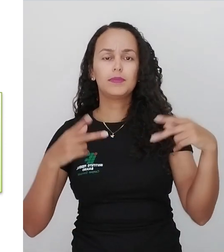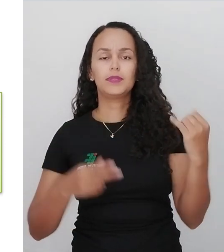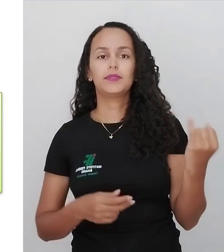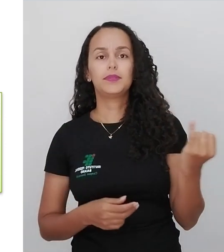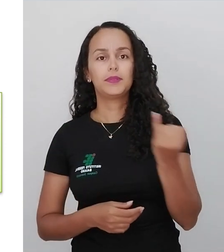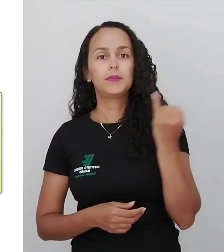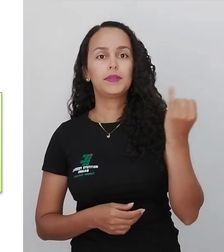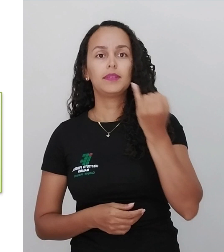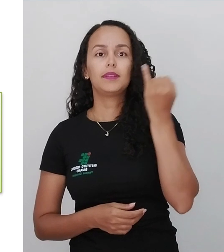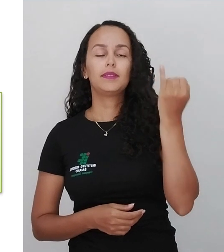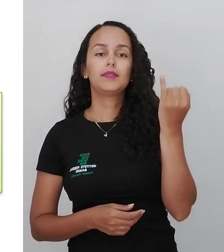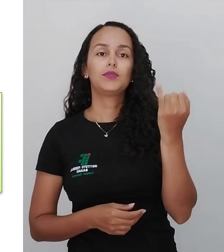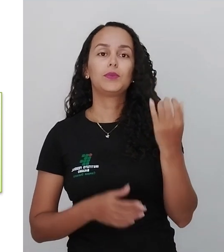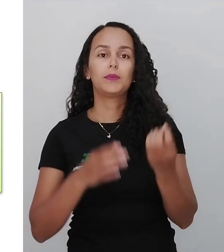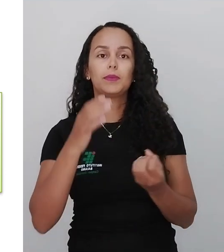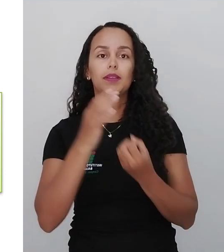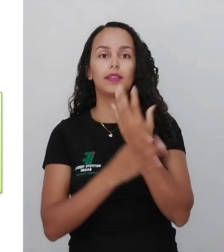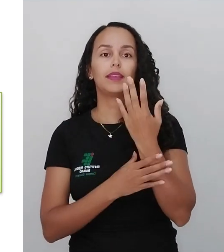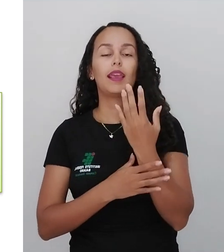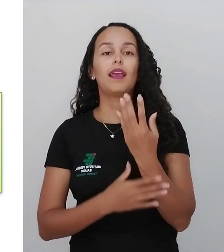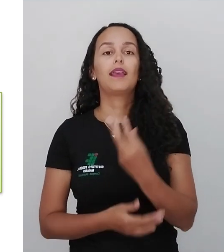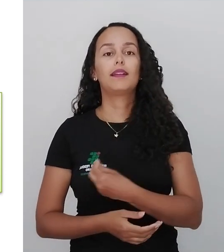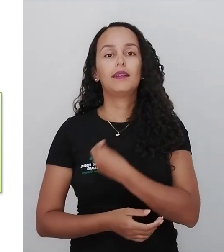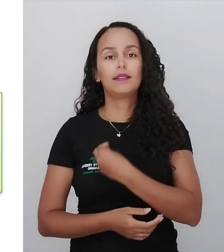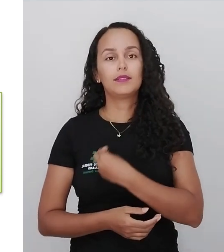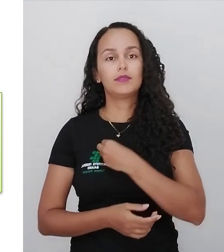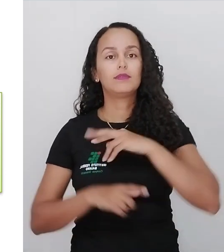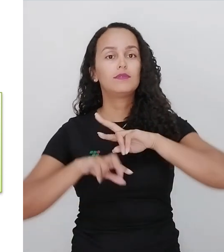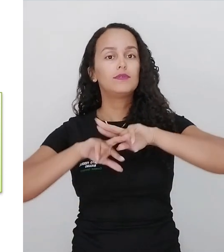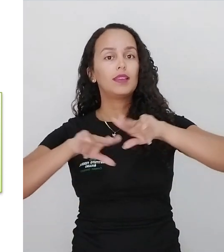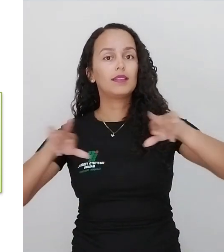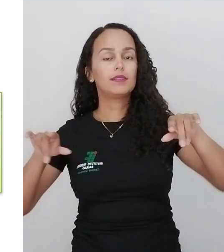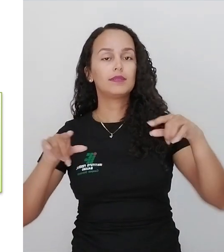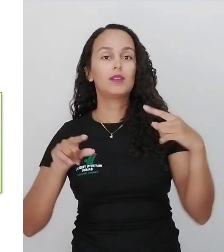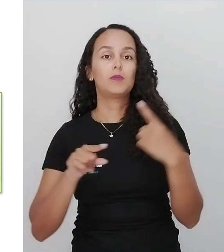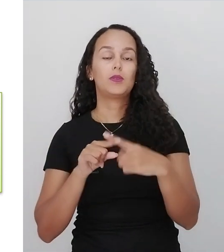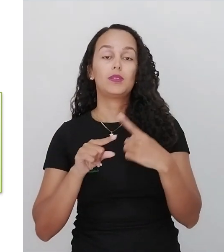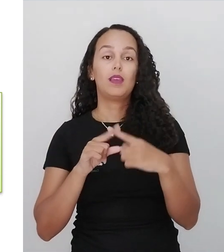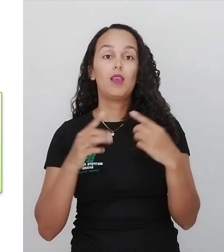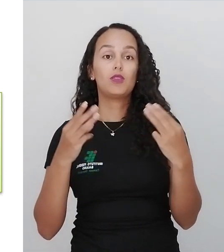plástica, com função de construção mesmo das estruturas.